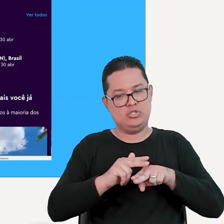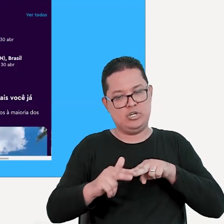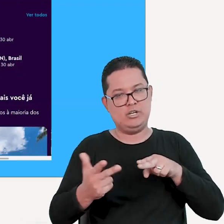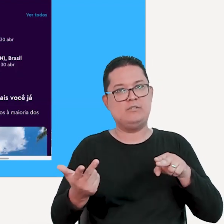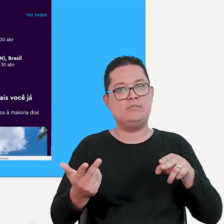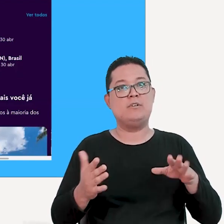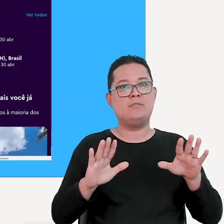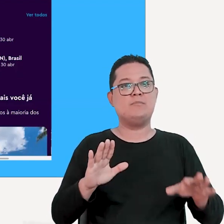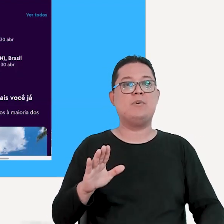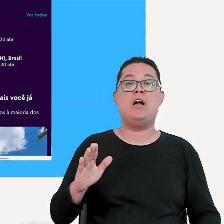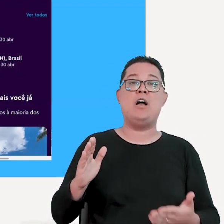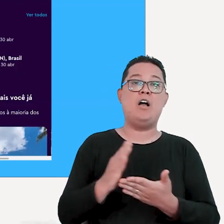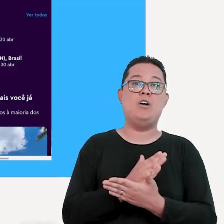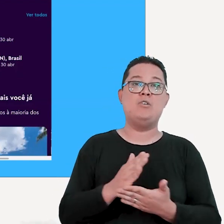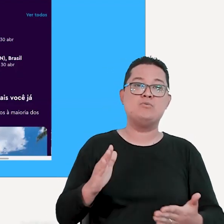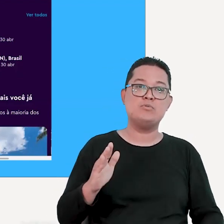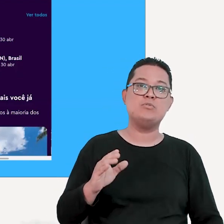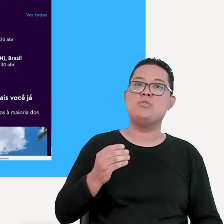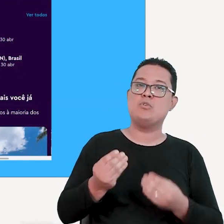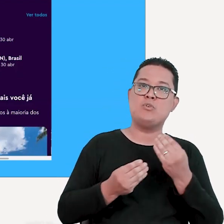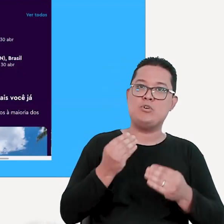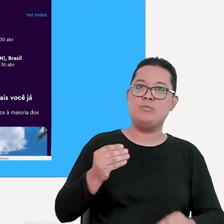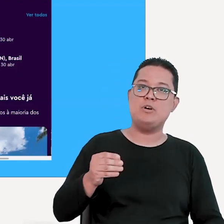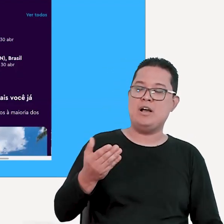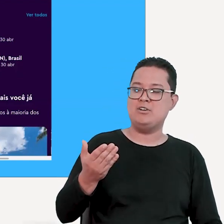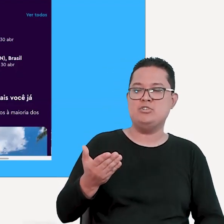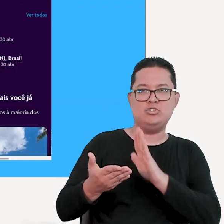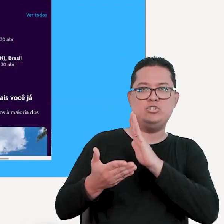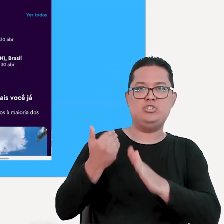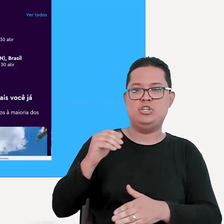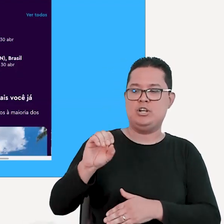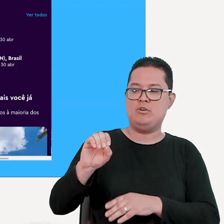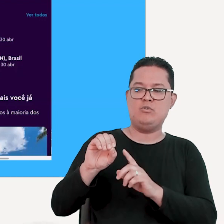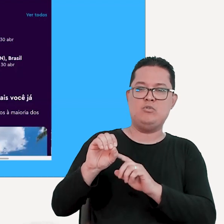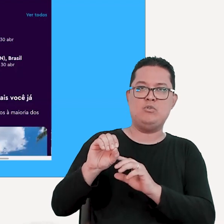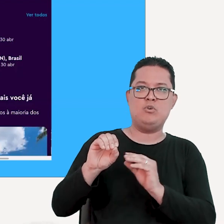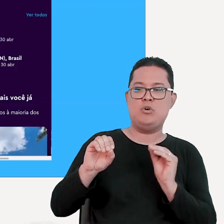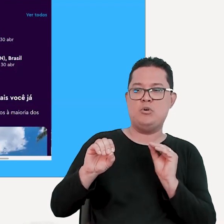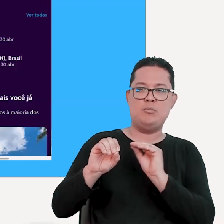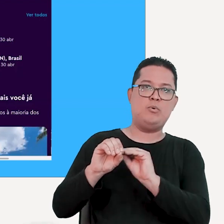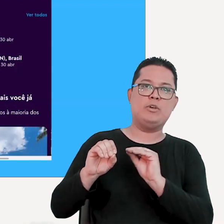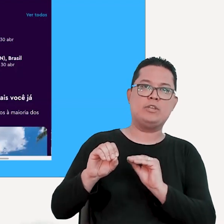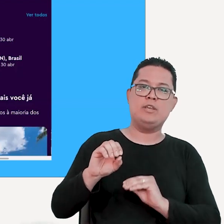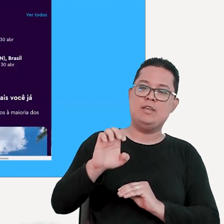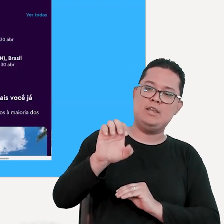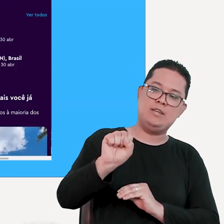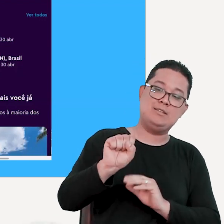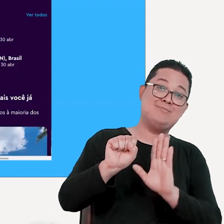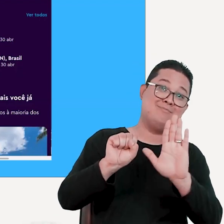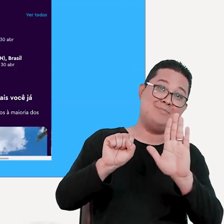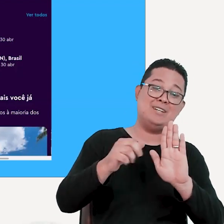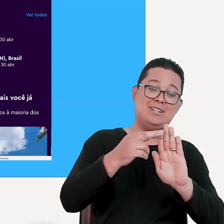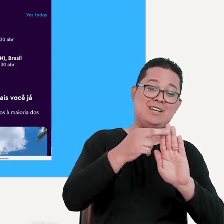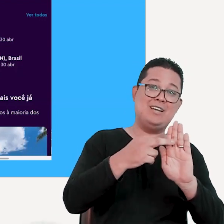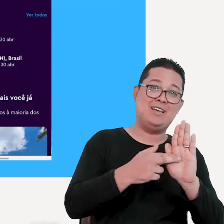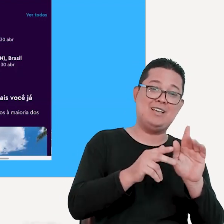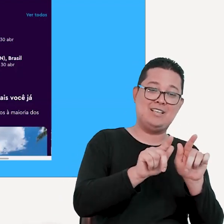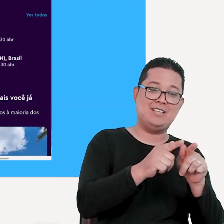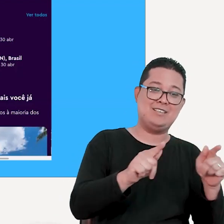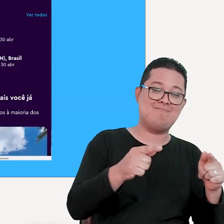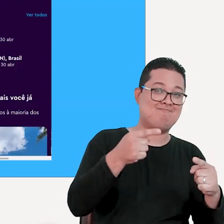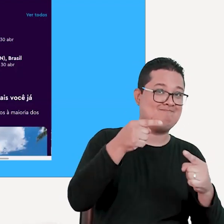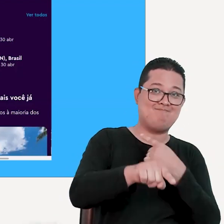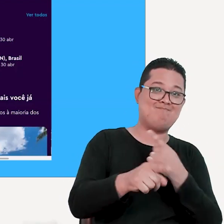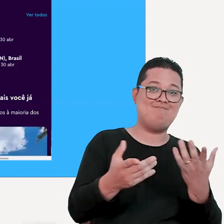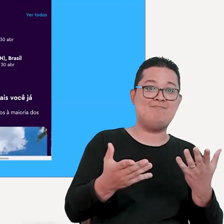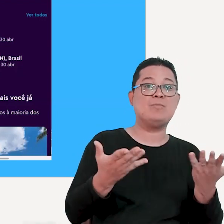vamos dizer assim. Então, a gente pode sim escrever de outra forma para trazer essa sensação de abraçar a pessoa assim que ela chega